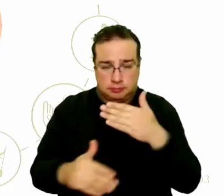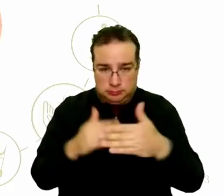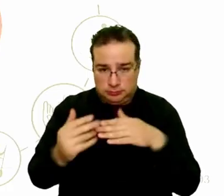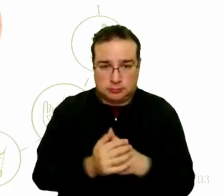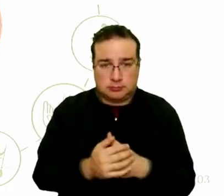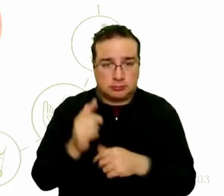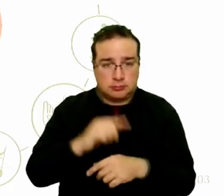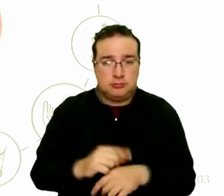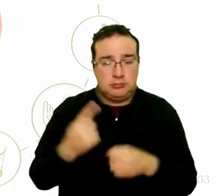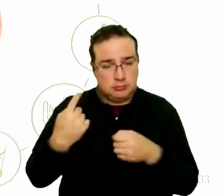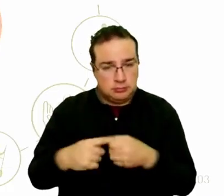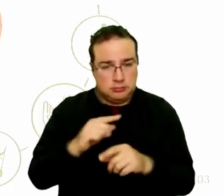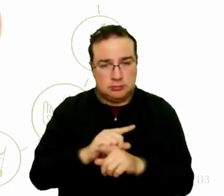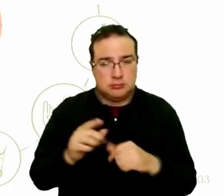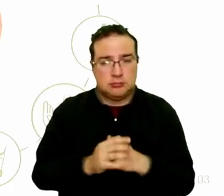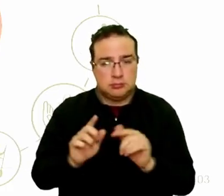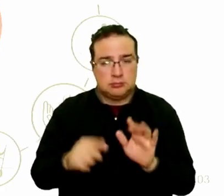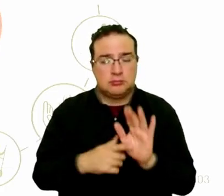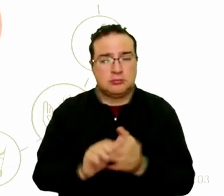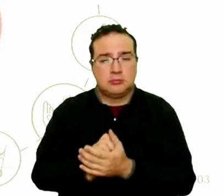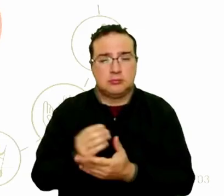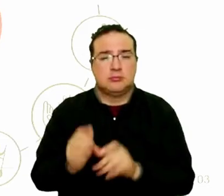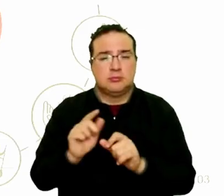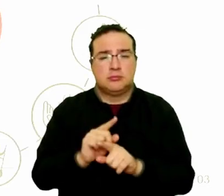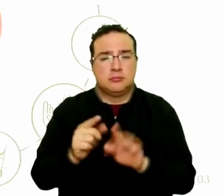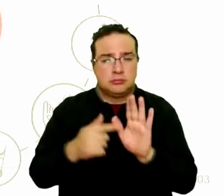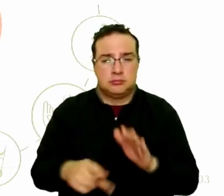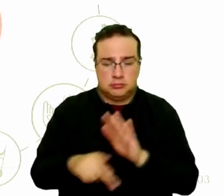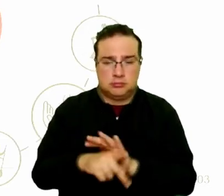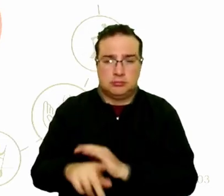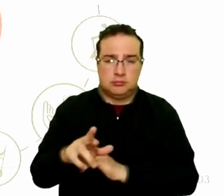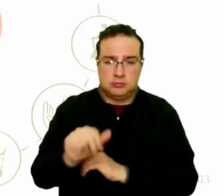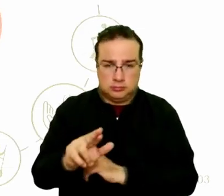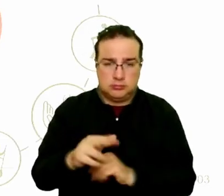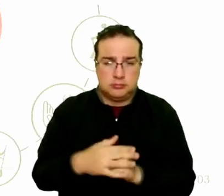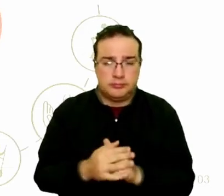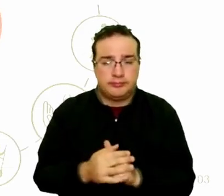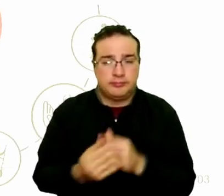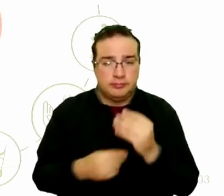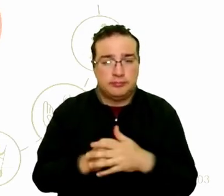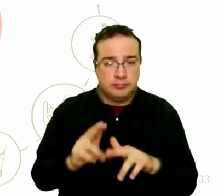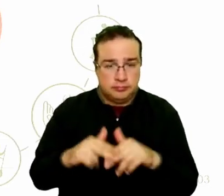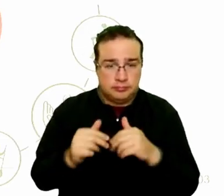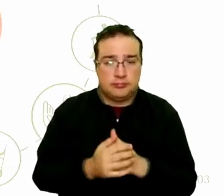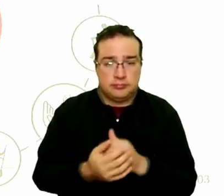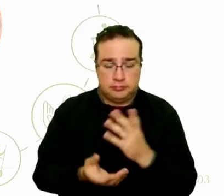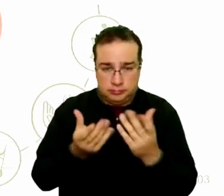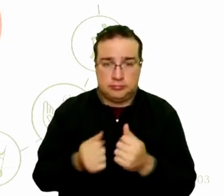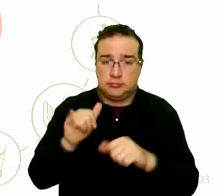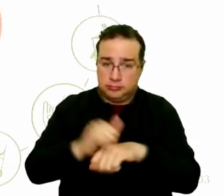espalhando para a cidade, e não fique ali única e exclusivamente no corredor. Então, para isso, foram